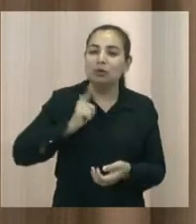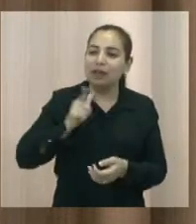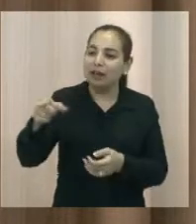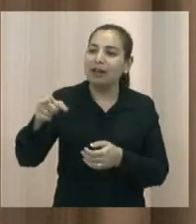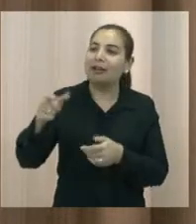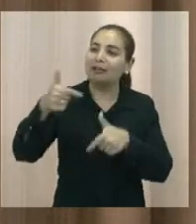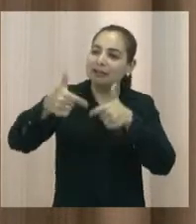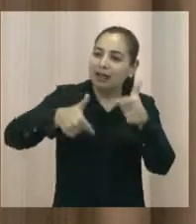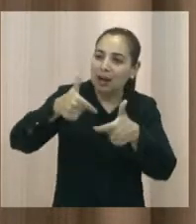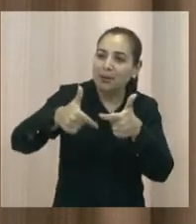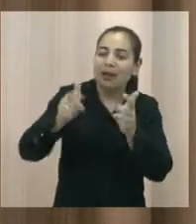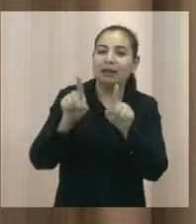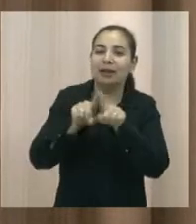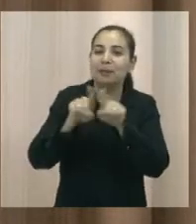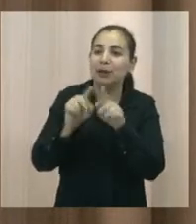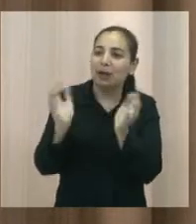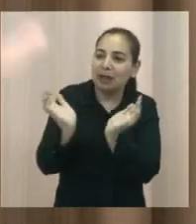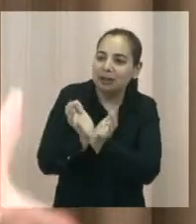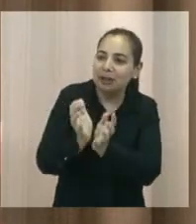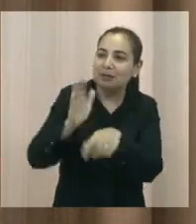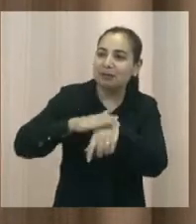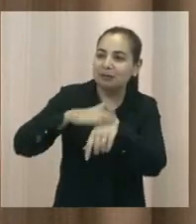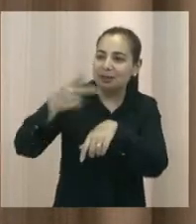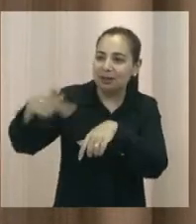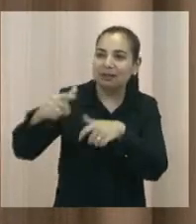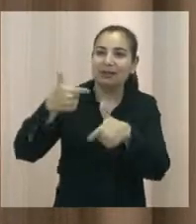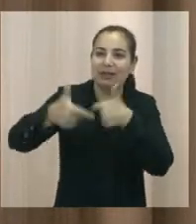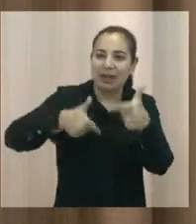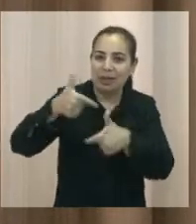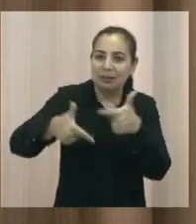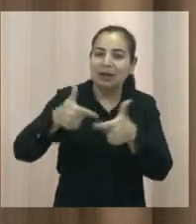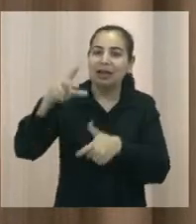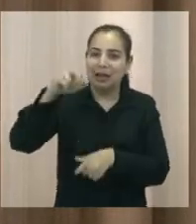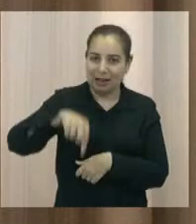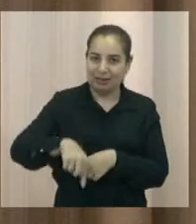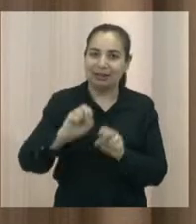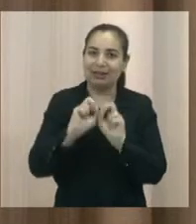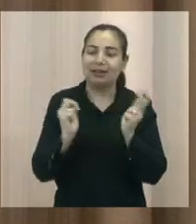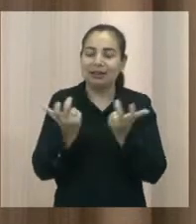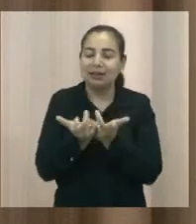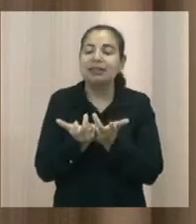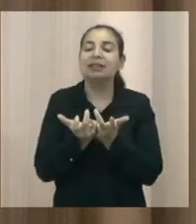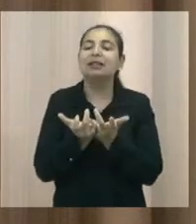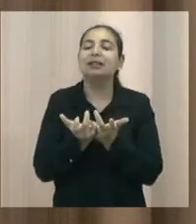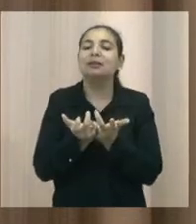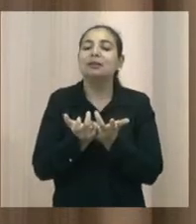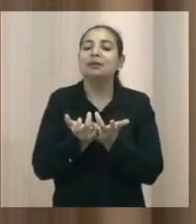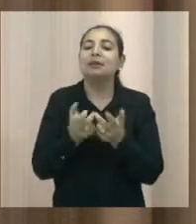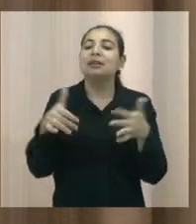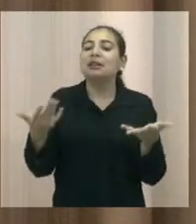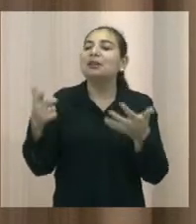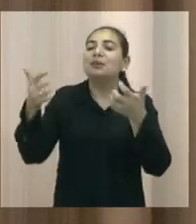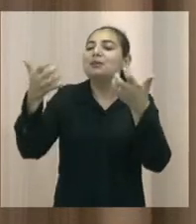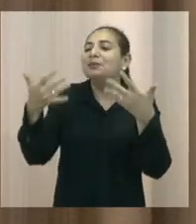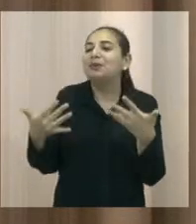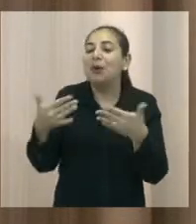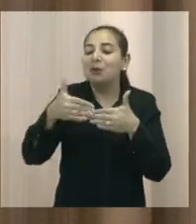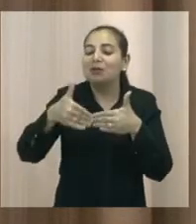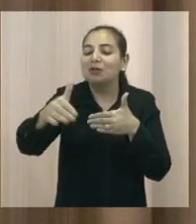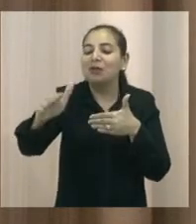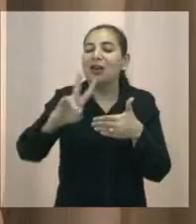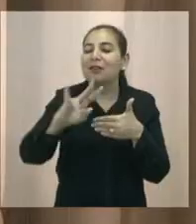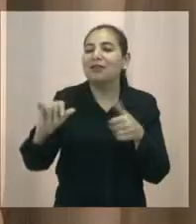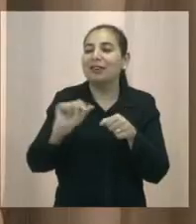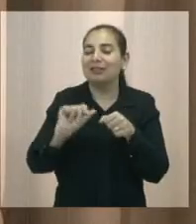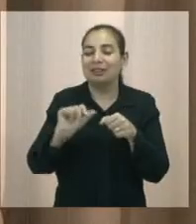equipe, né? Assim como em conjunto na casa, as próprias comissões com a qual a senhora faz parte, a gente pode começar a ouvir e falar o que é que tem pela frente.